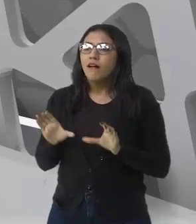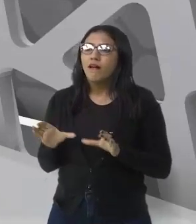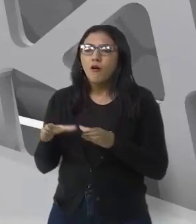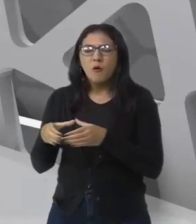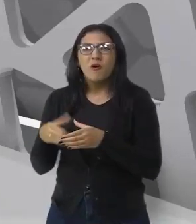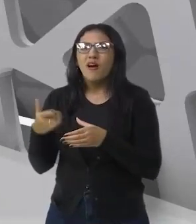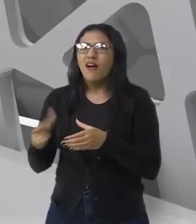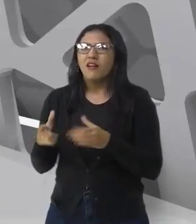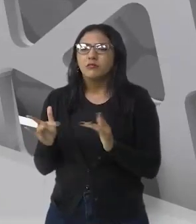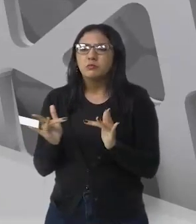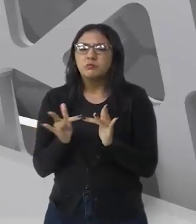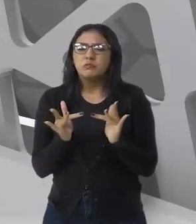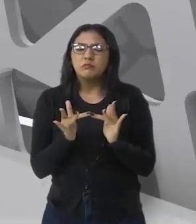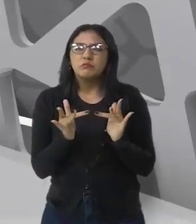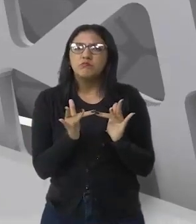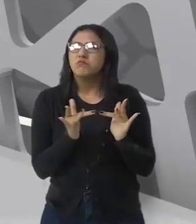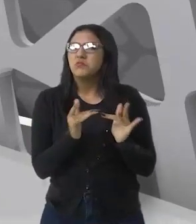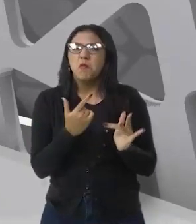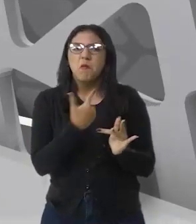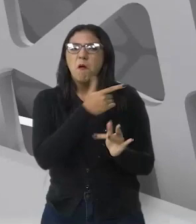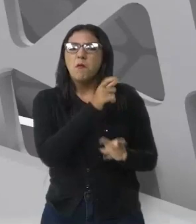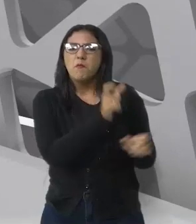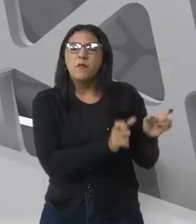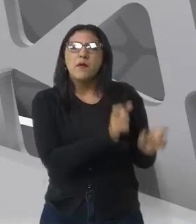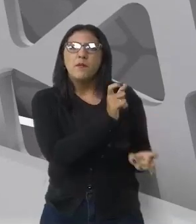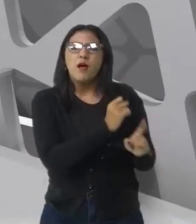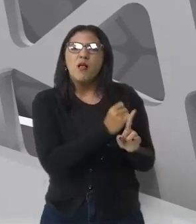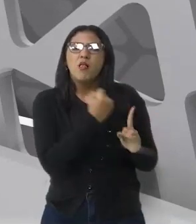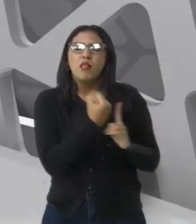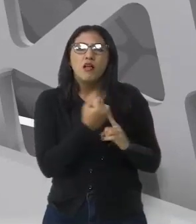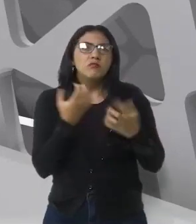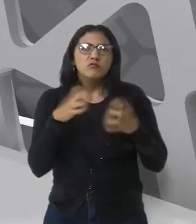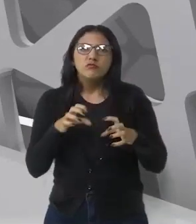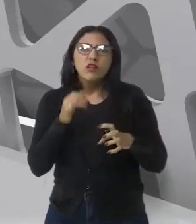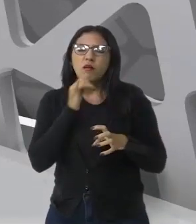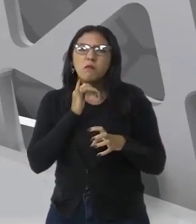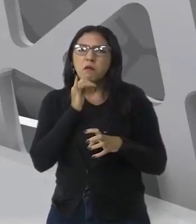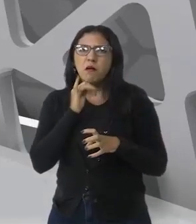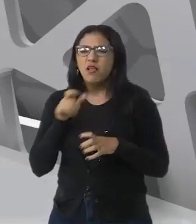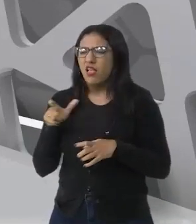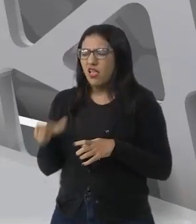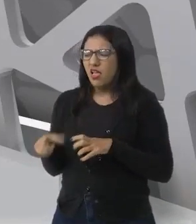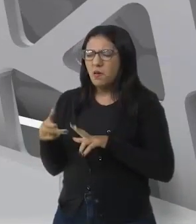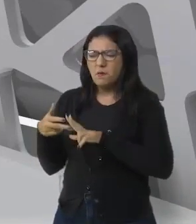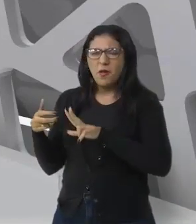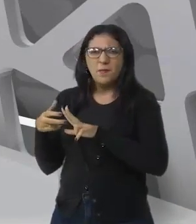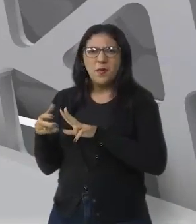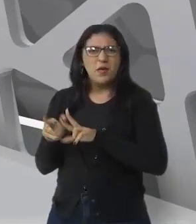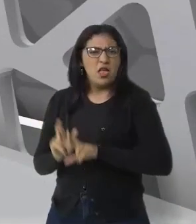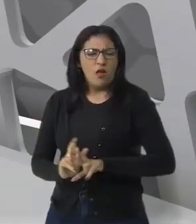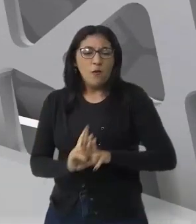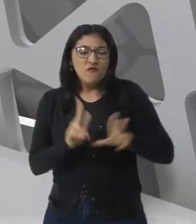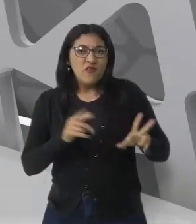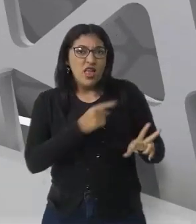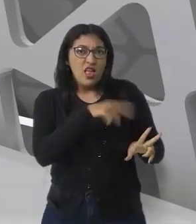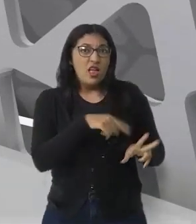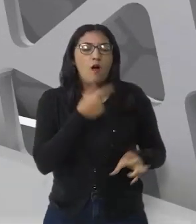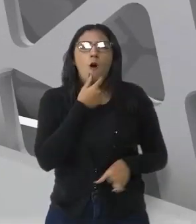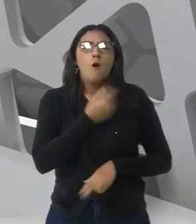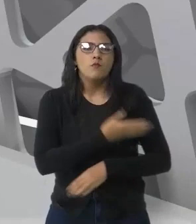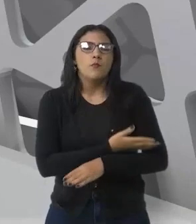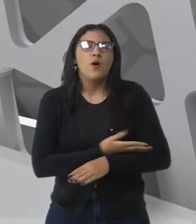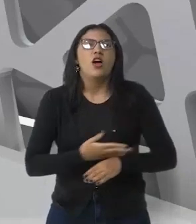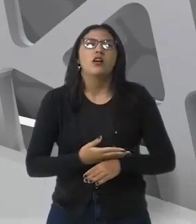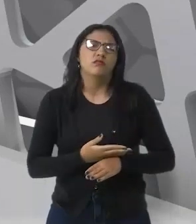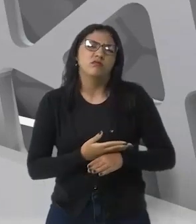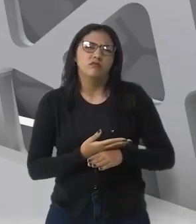com a população chamada branca, né, que todo aquele que não é indígena, para eles é considerado branca, população branca. Então, o que vai